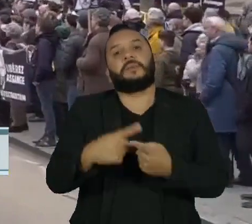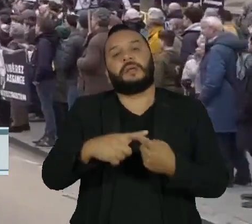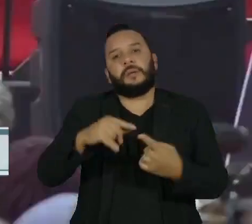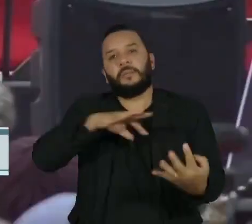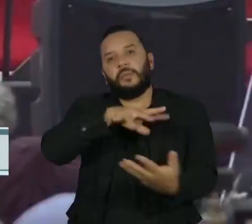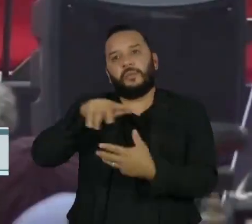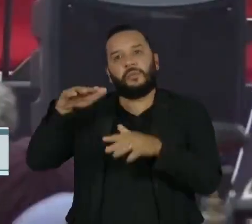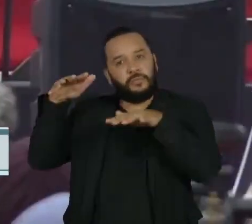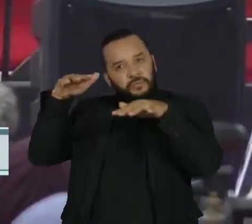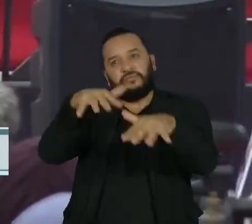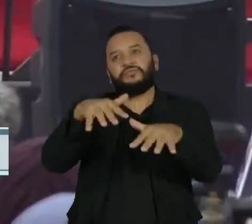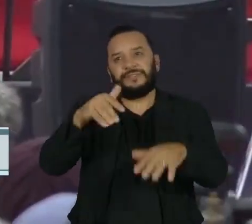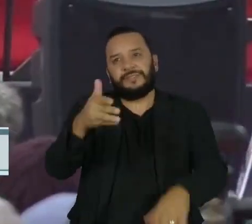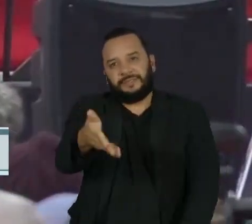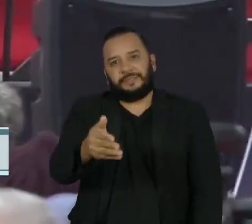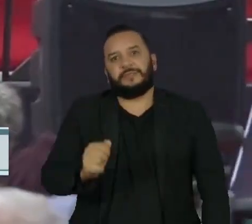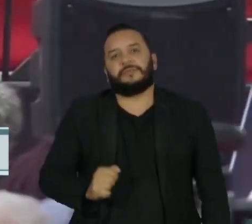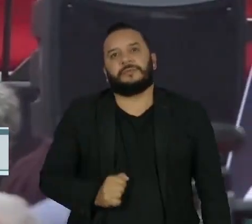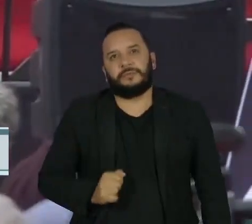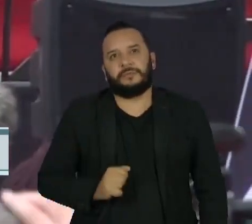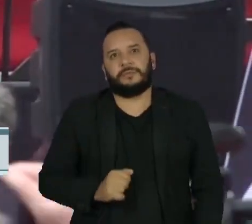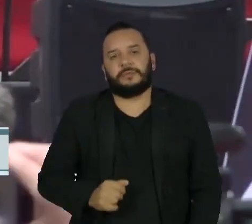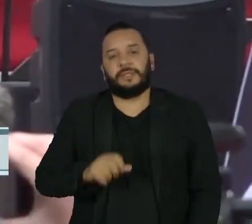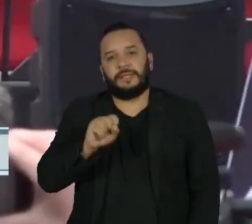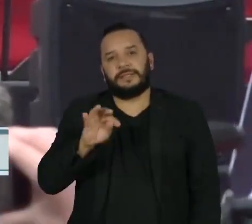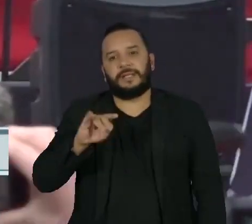vendo, disse Stella Assange.